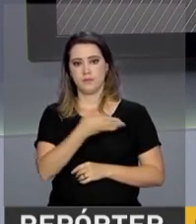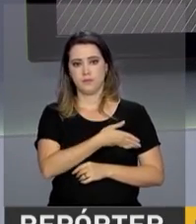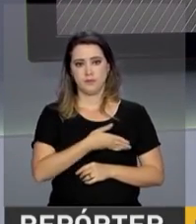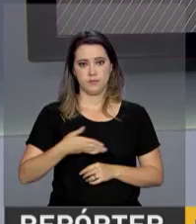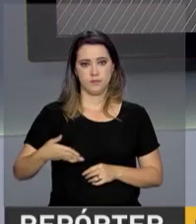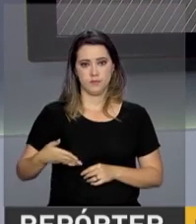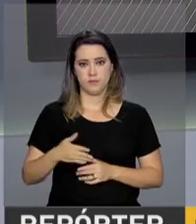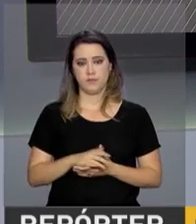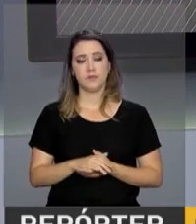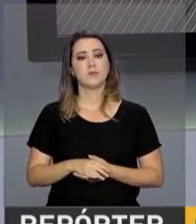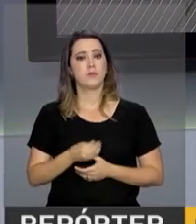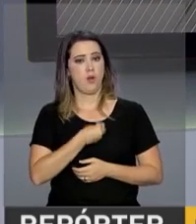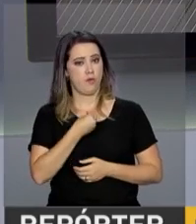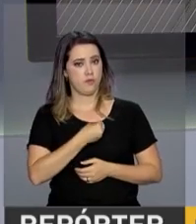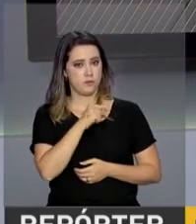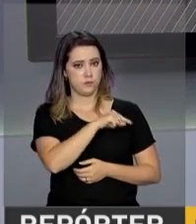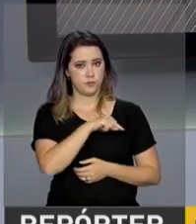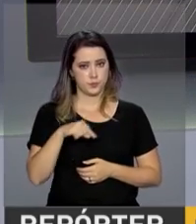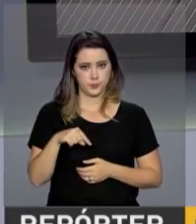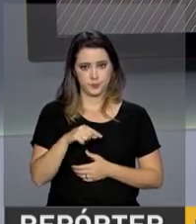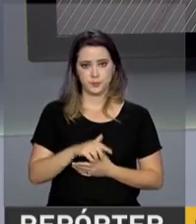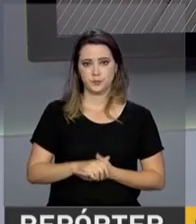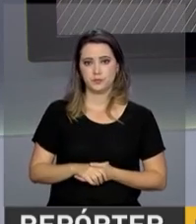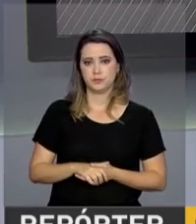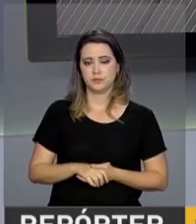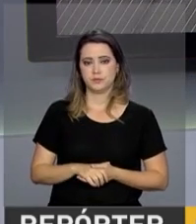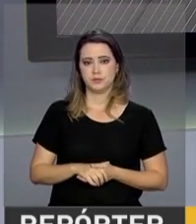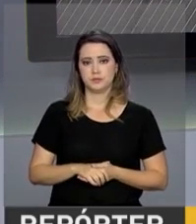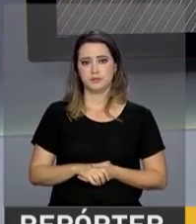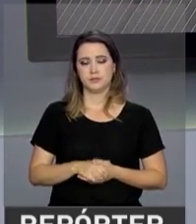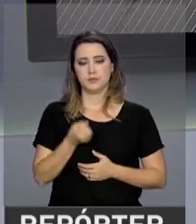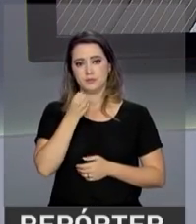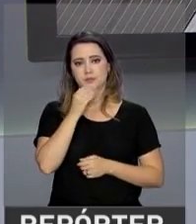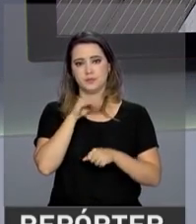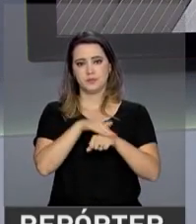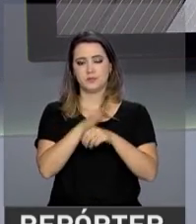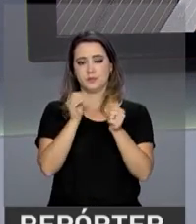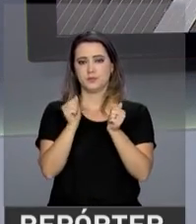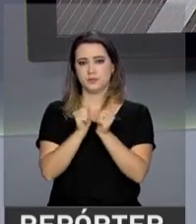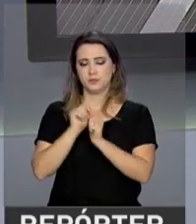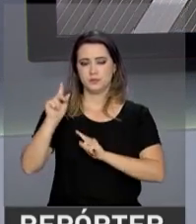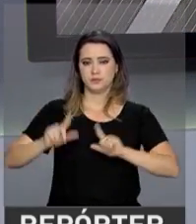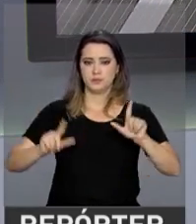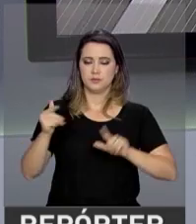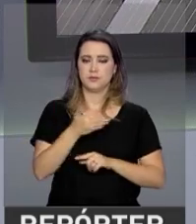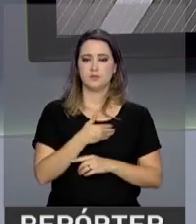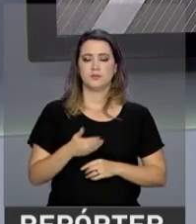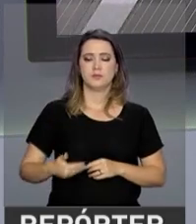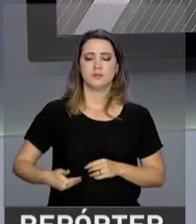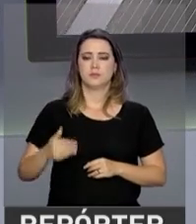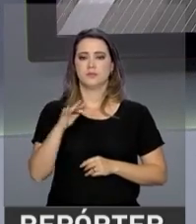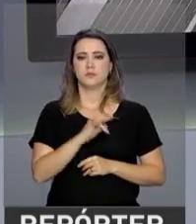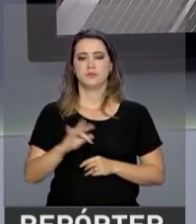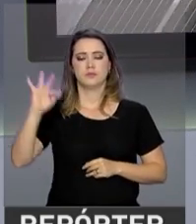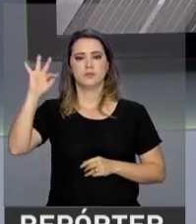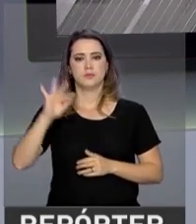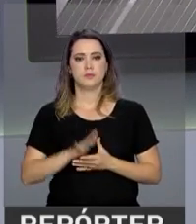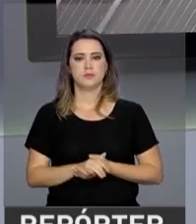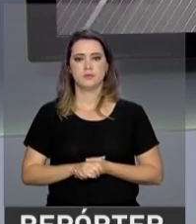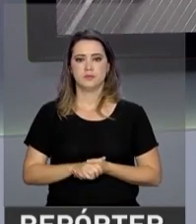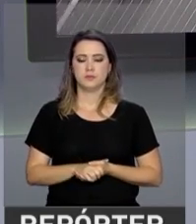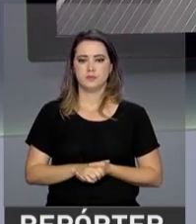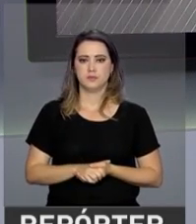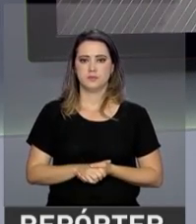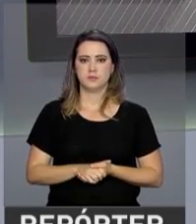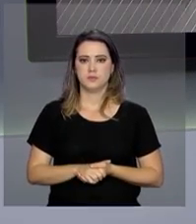pode ser vista ao vivo na página da nbr na internet uma boa noite pra você continue com a gente aqui na nbr a tv do governo